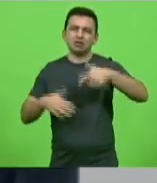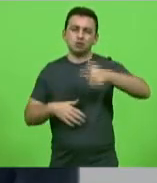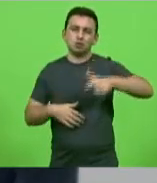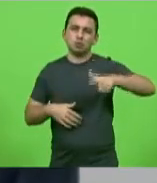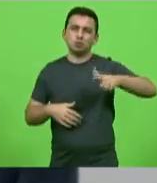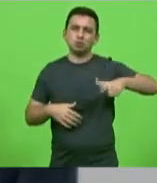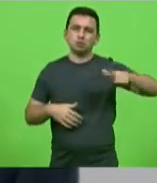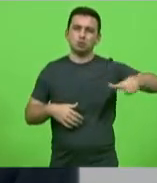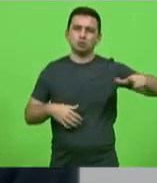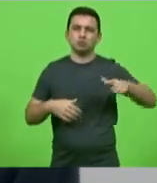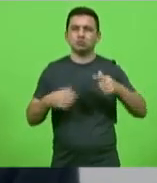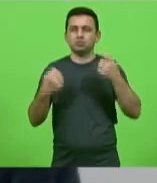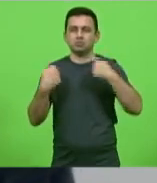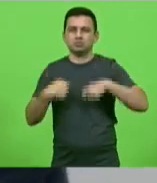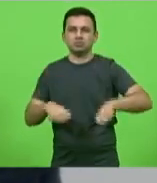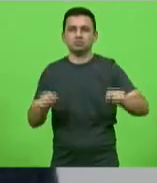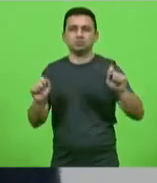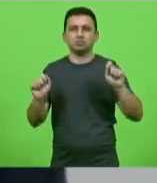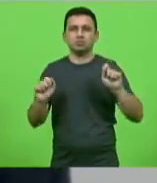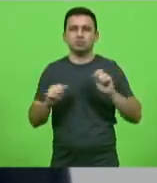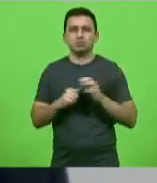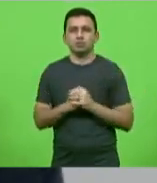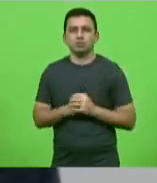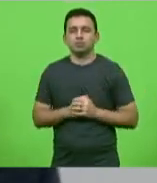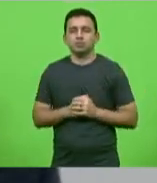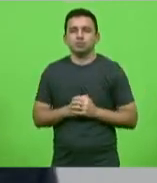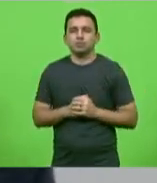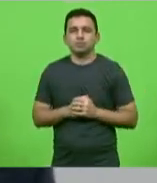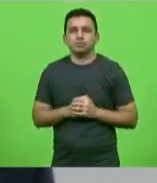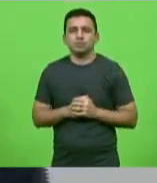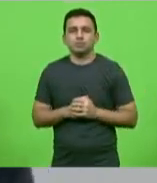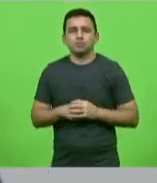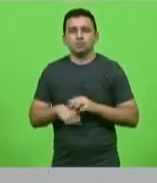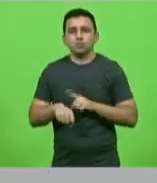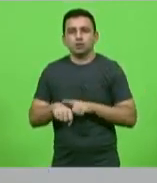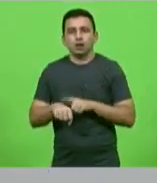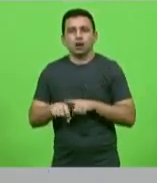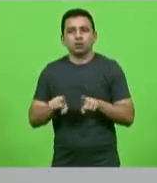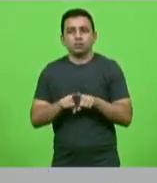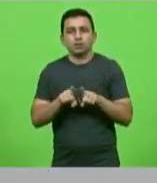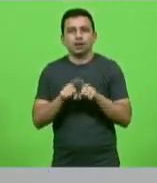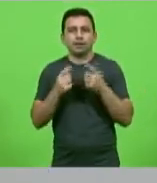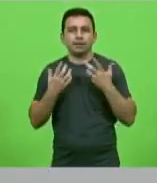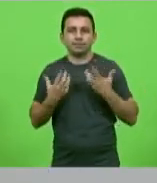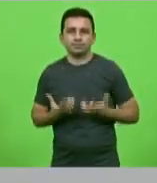seria exercício de tautologia, e para isso eu não me presto. O horário e o cansaço